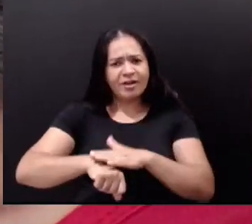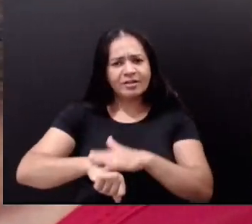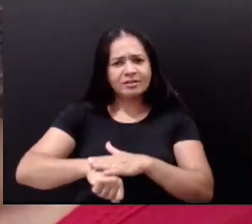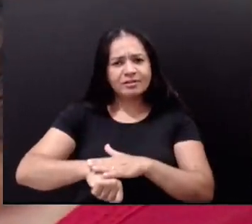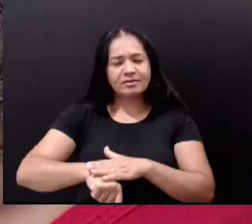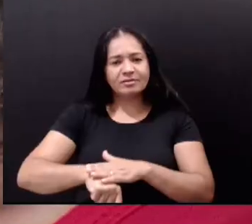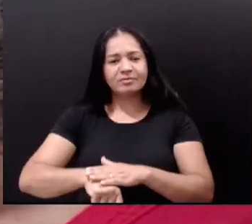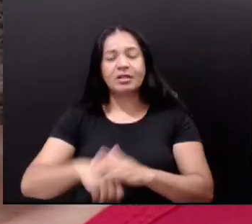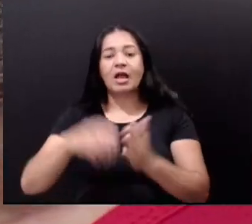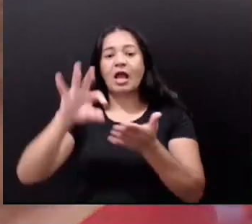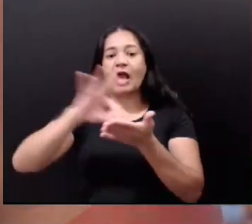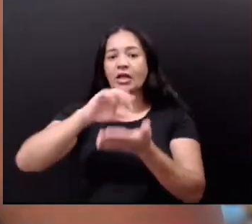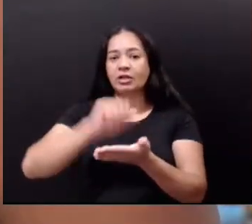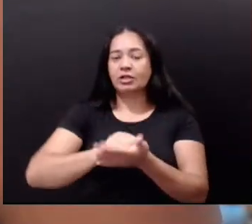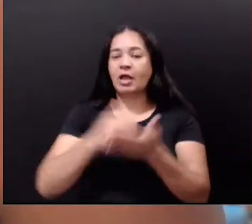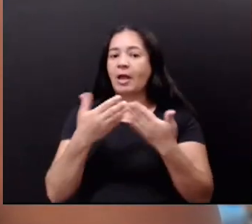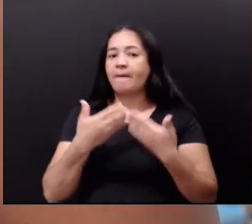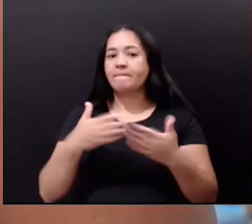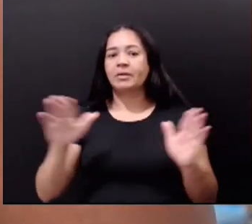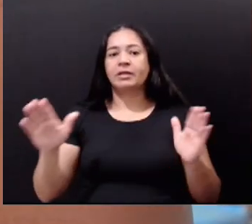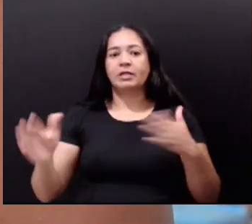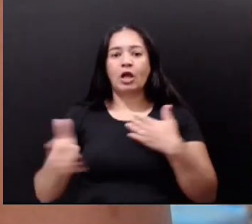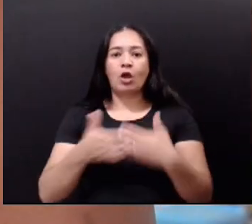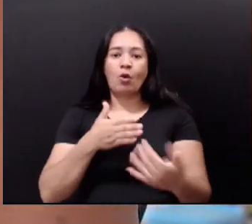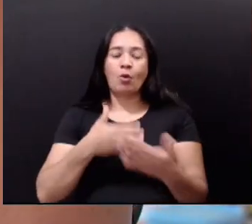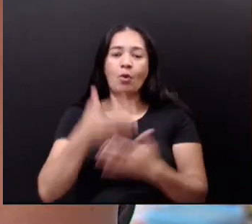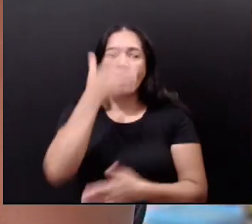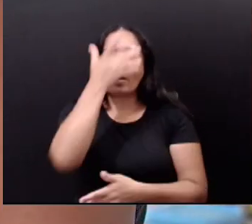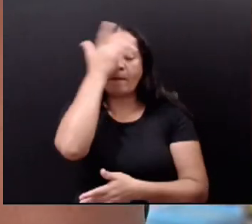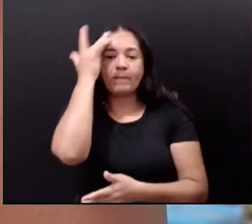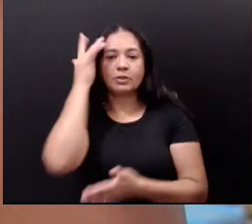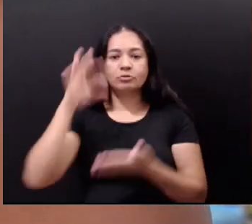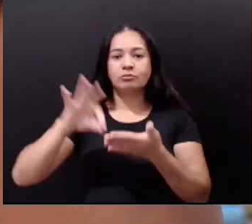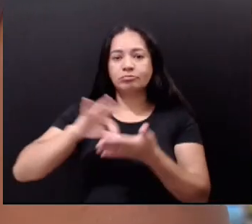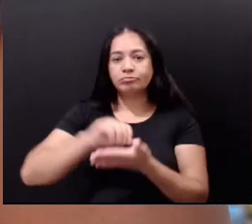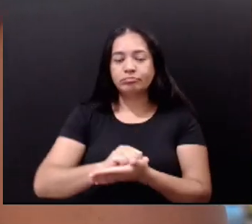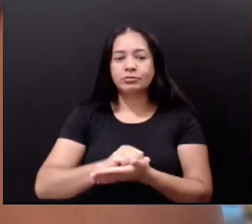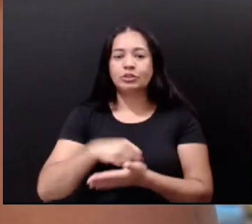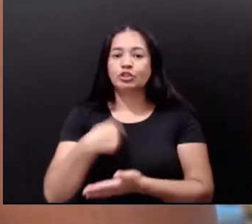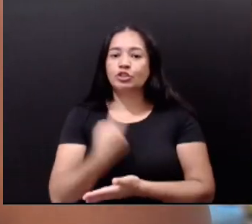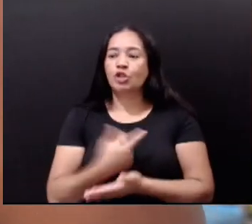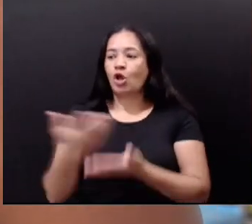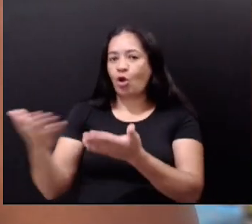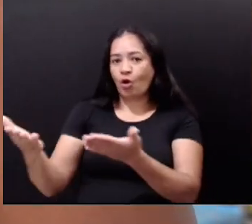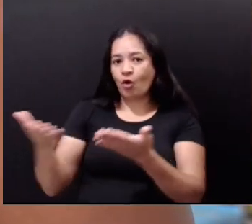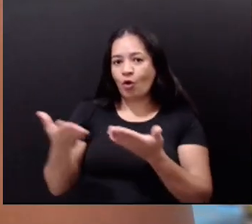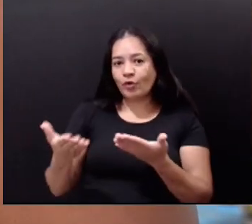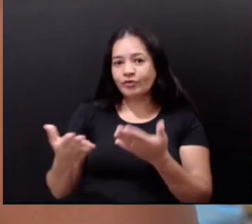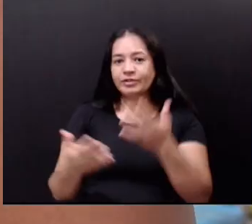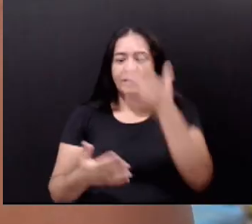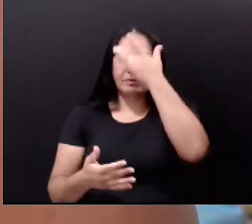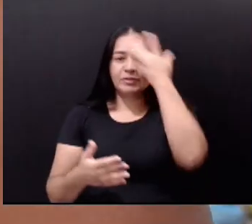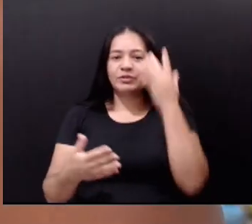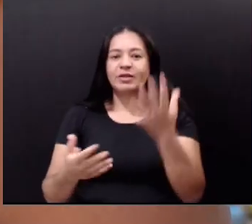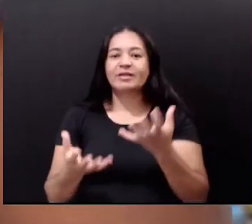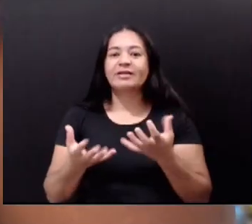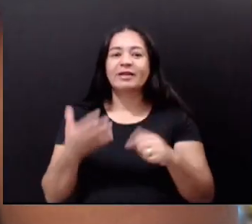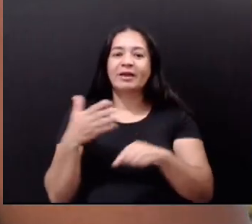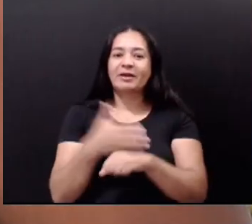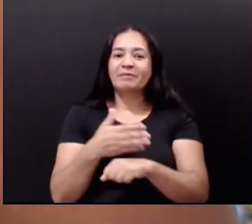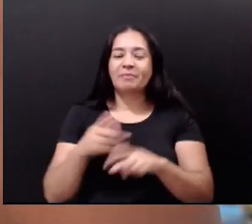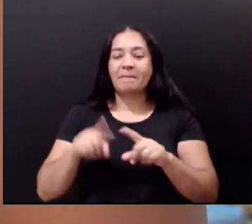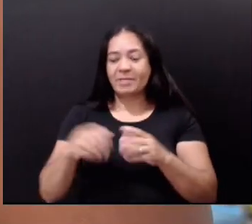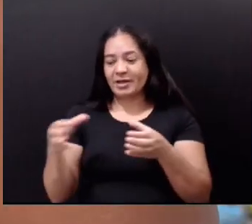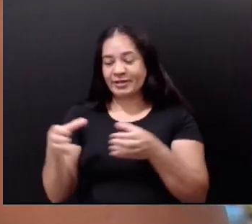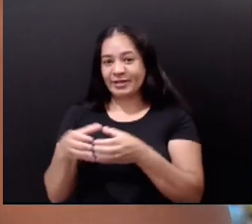qualquer pessoa do município, né? E aí nós convidamos quem tem o desejo de participar, e esse grupo é muito participativo, né? Então